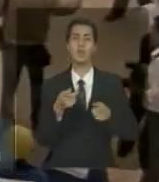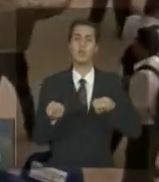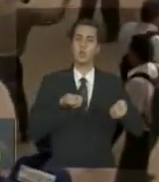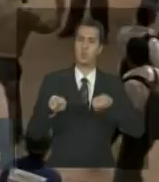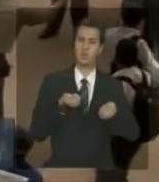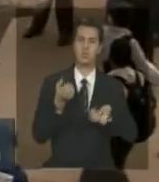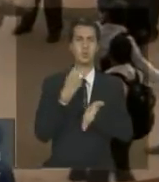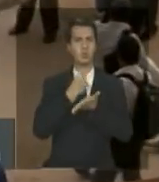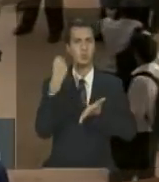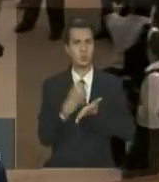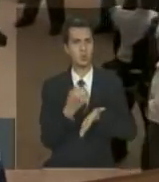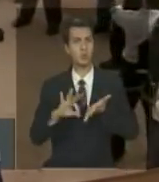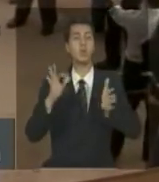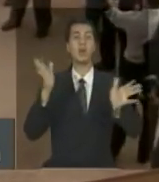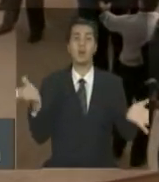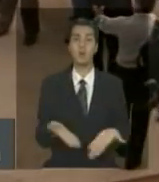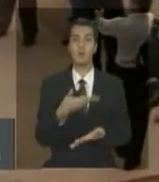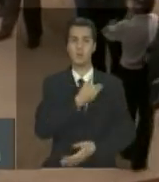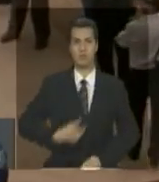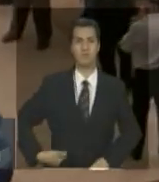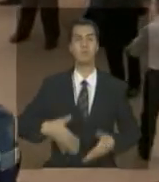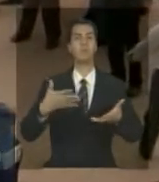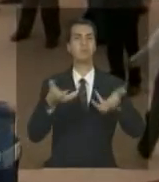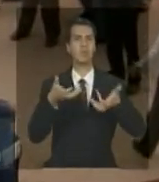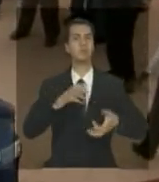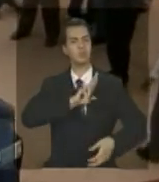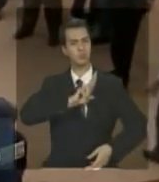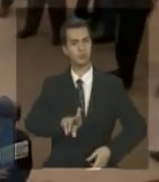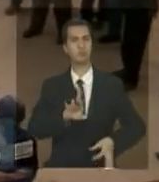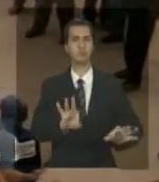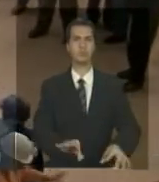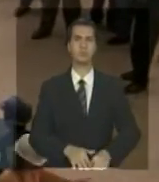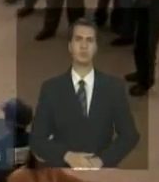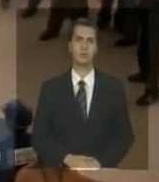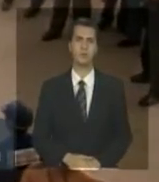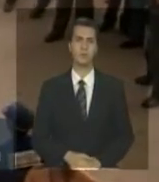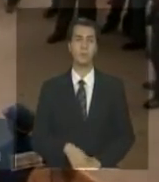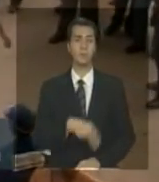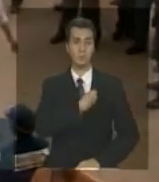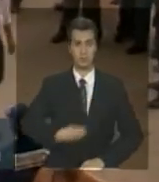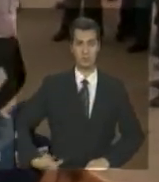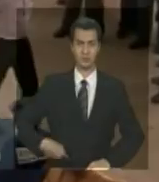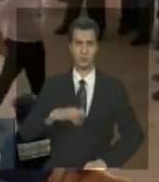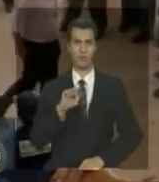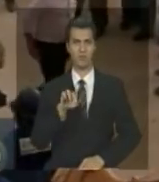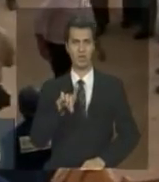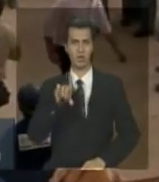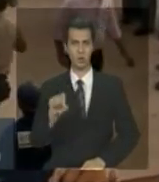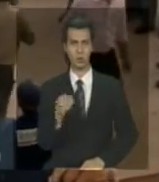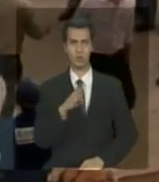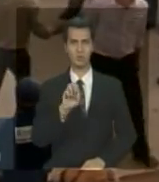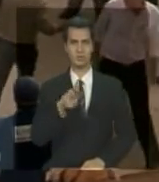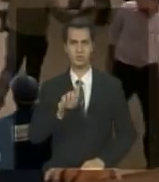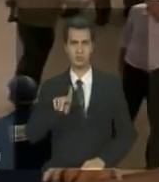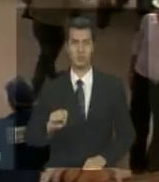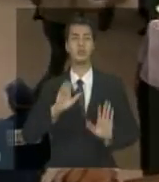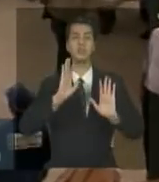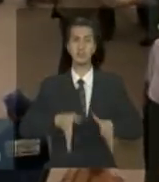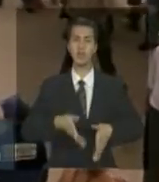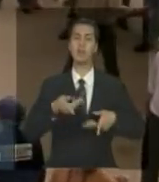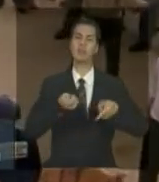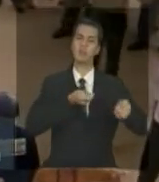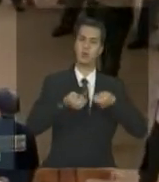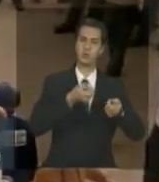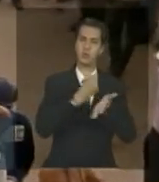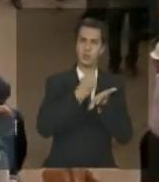governo agora quer resultados. Ela disse que o ministro Fernando Bezerra negociou os contratos, reequilibrou esses